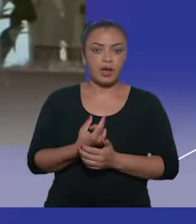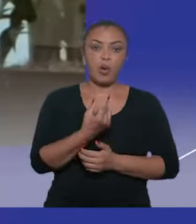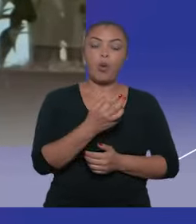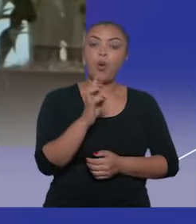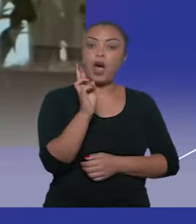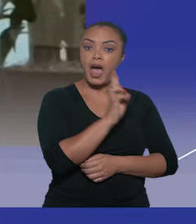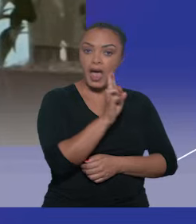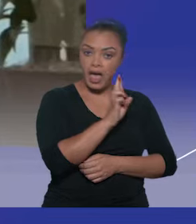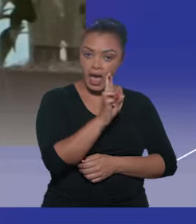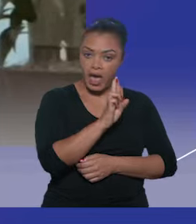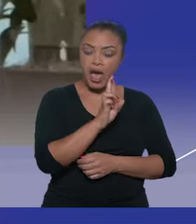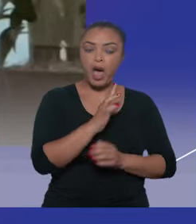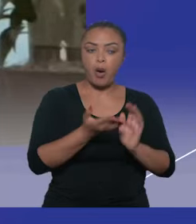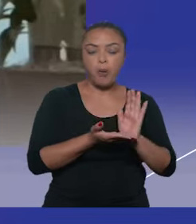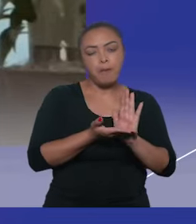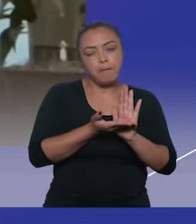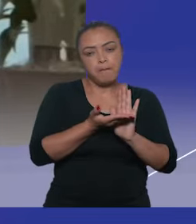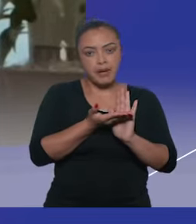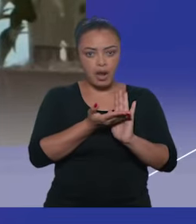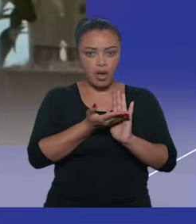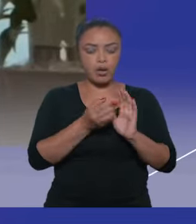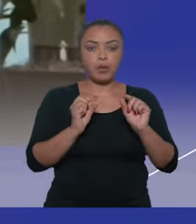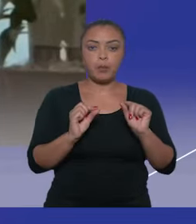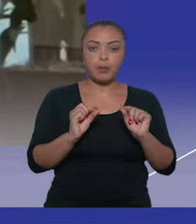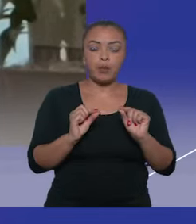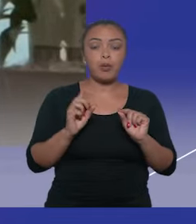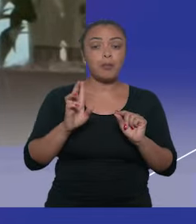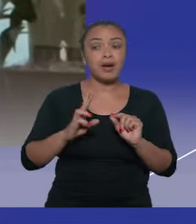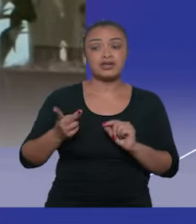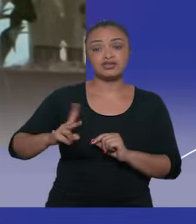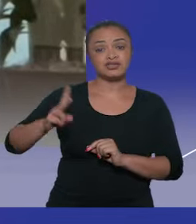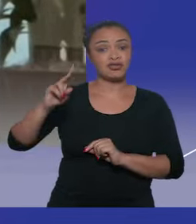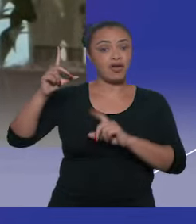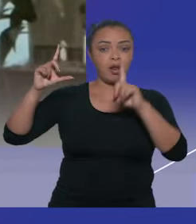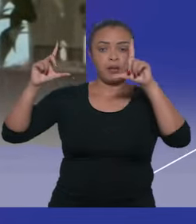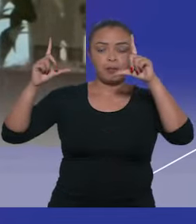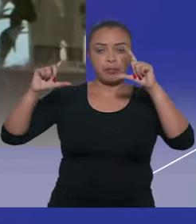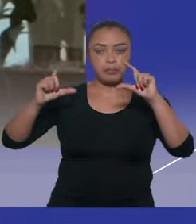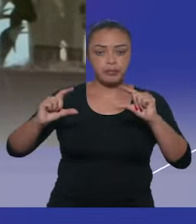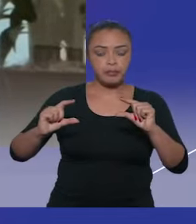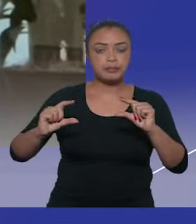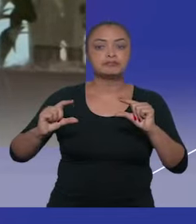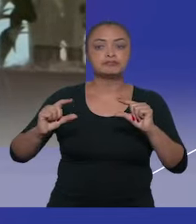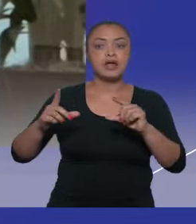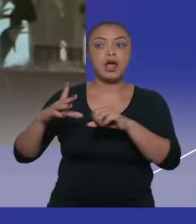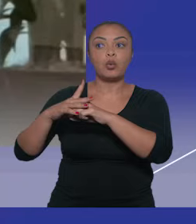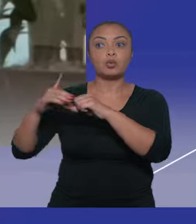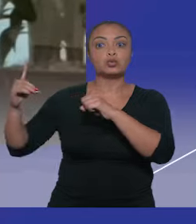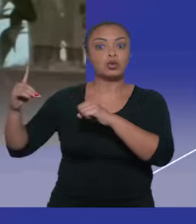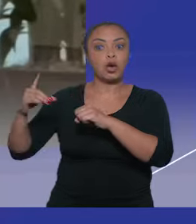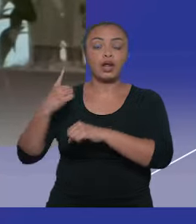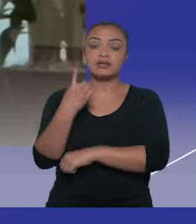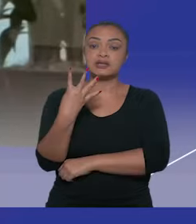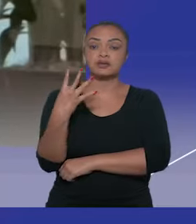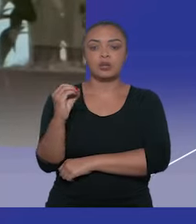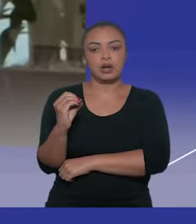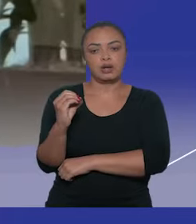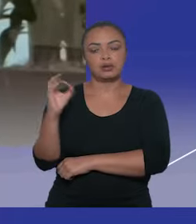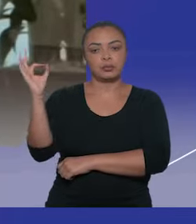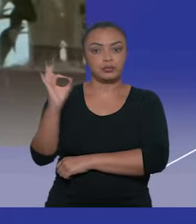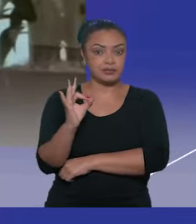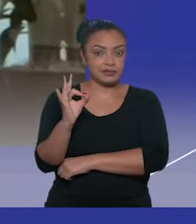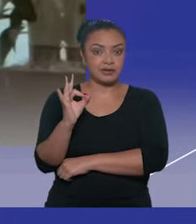investidores, se a gente for olhar nos últimos 10 anos, mesmo com a apreciação do nosso real perante o dólar recentemente no Brasil, você tem